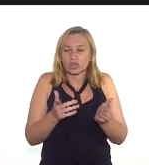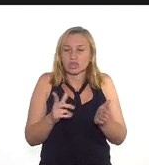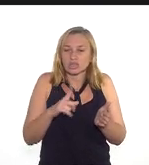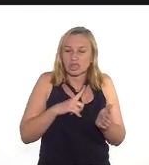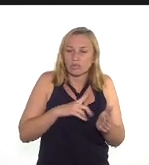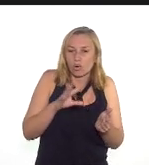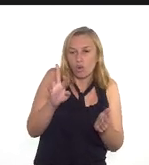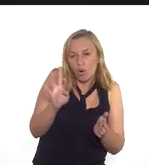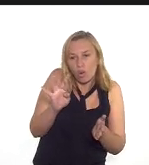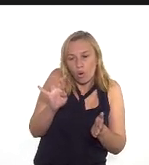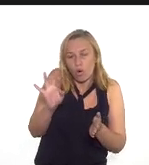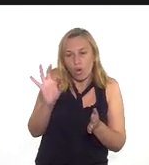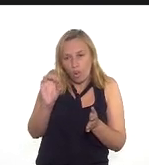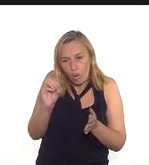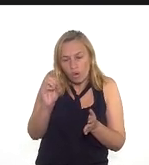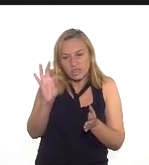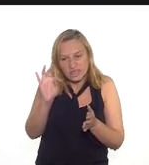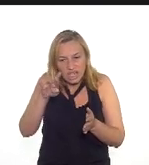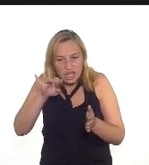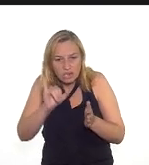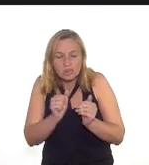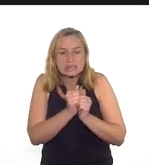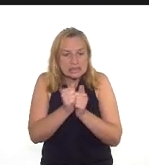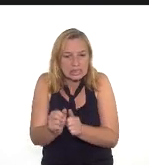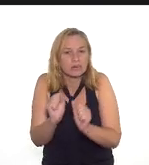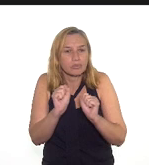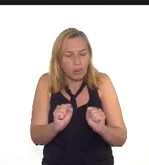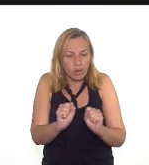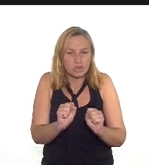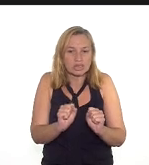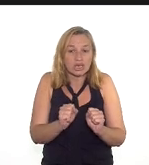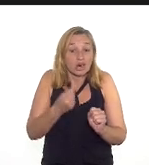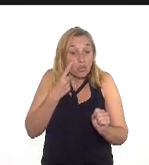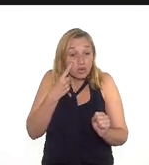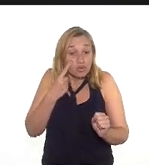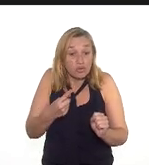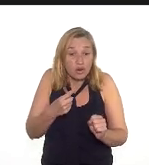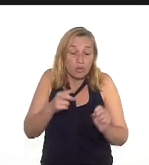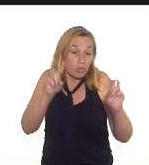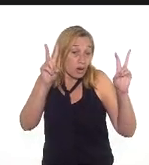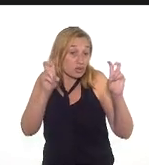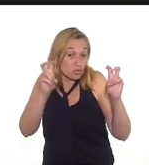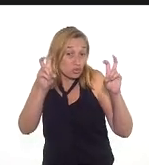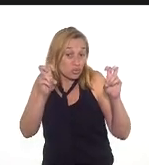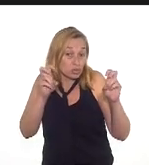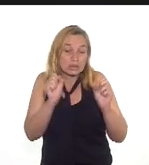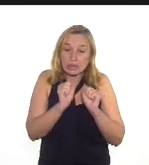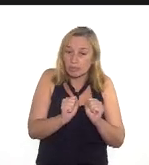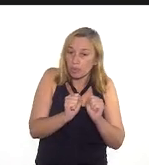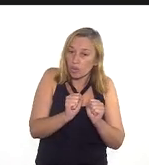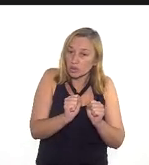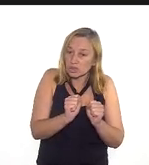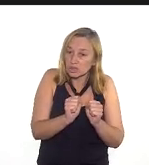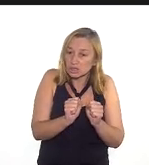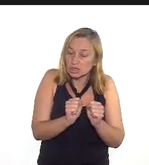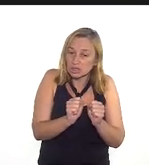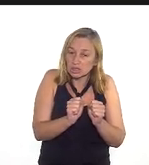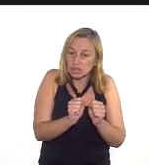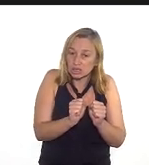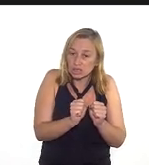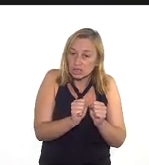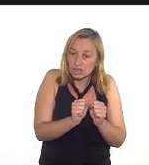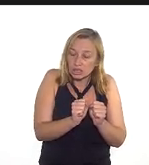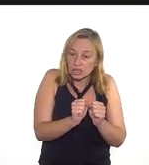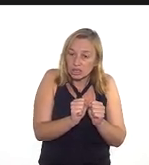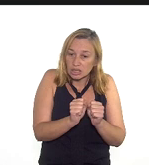o auditor ele pode seguir e deve, mas quando ele enxerga uma situação que pode ser constituída, né, onde um auto de